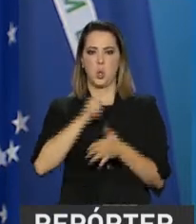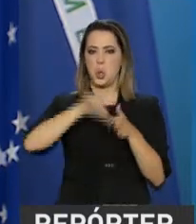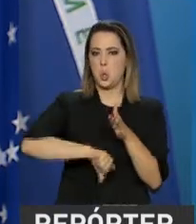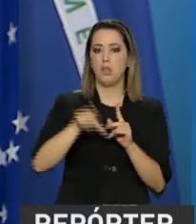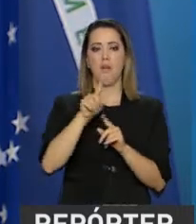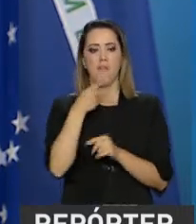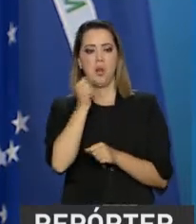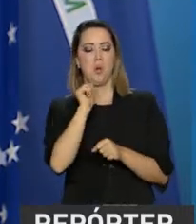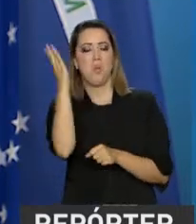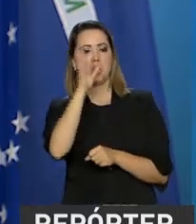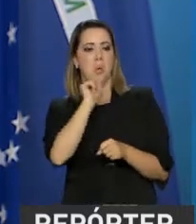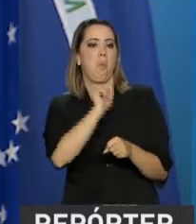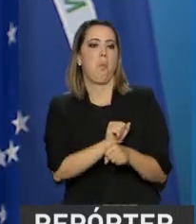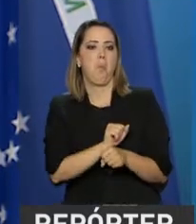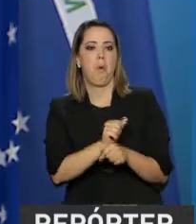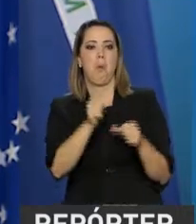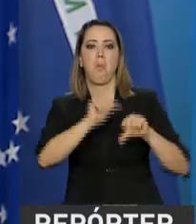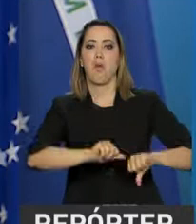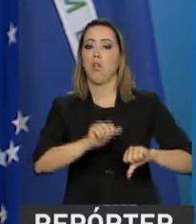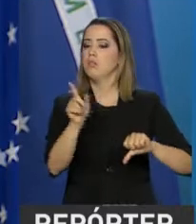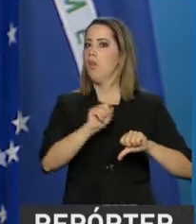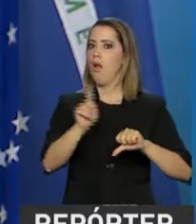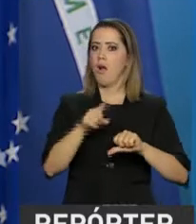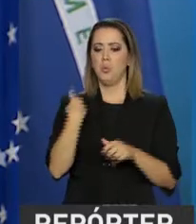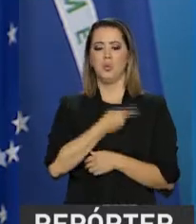para fazer nada